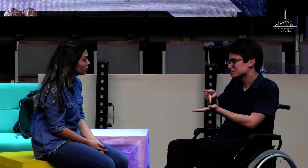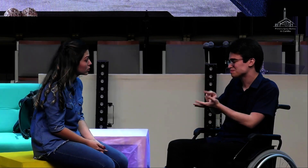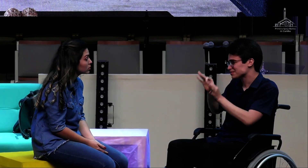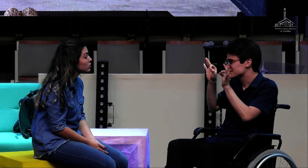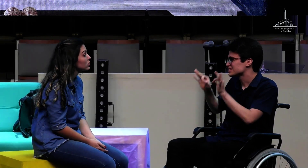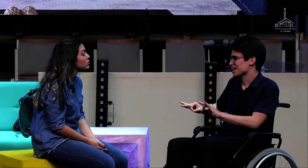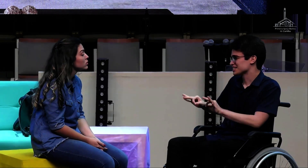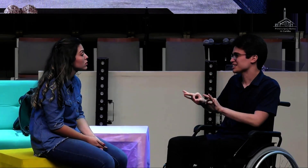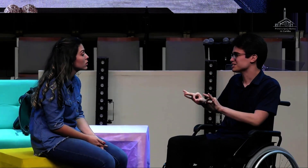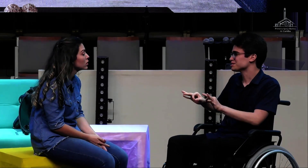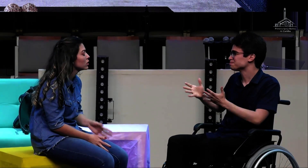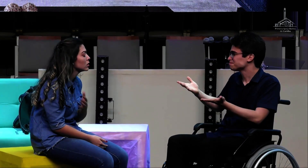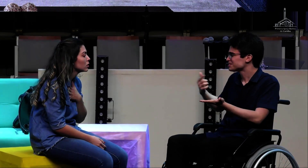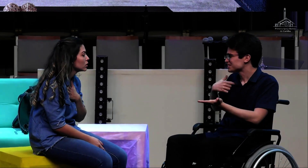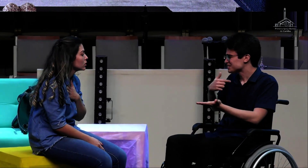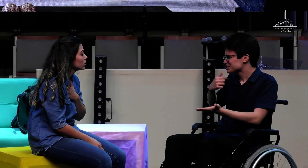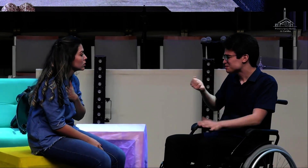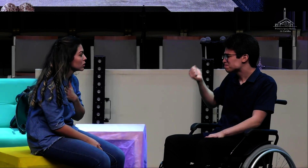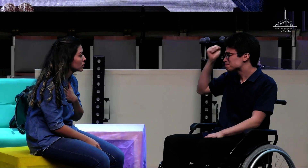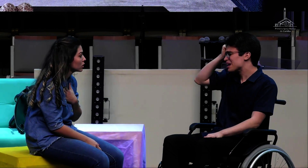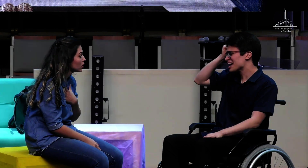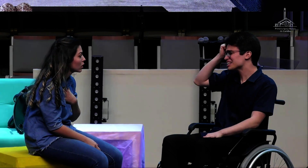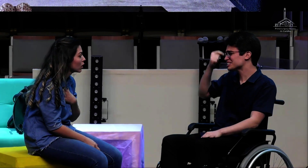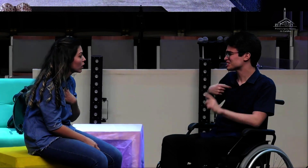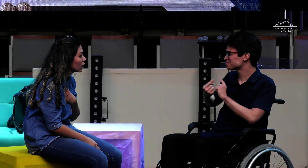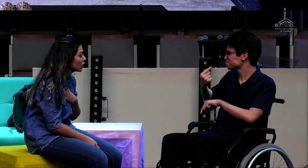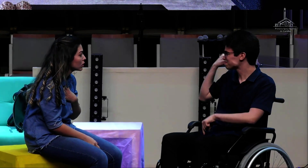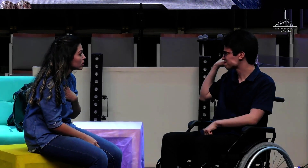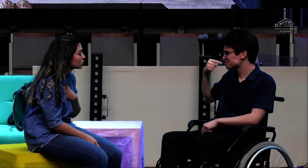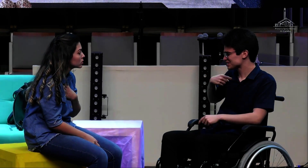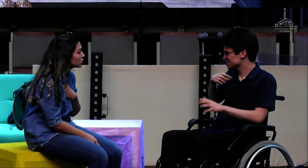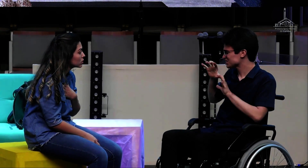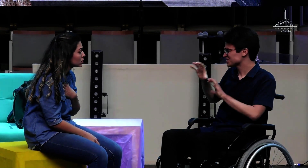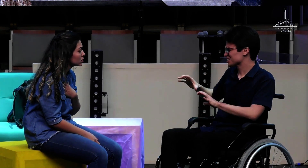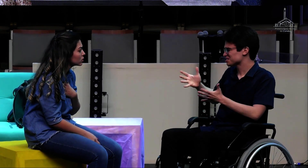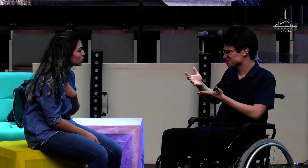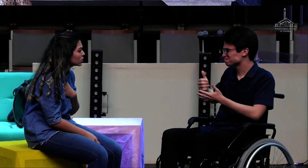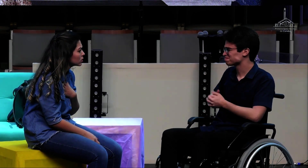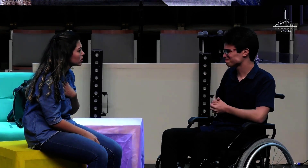dia. E sinto muito por como eu agi naquela noite.